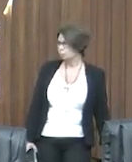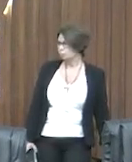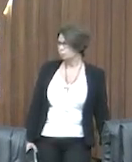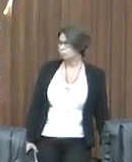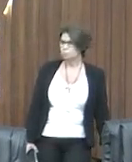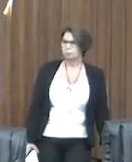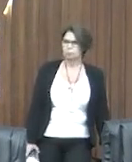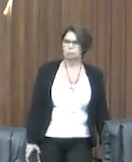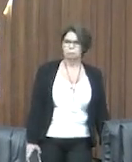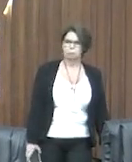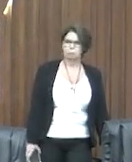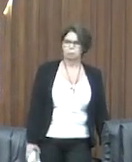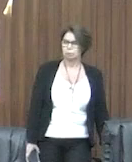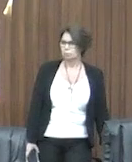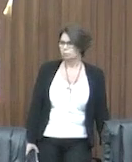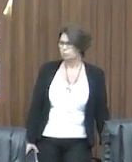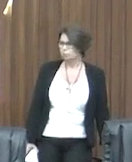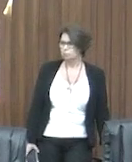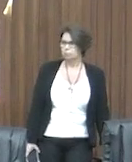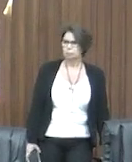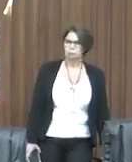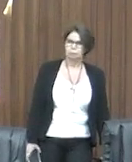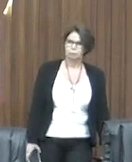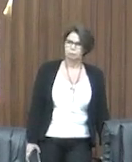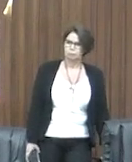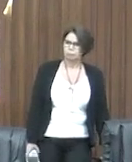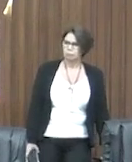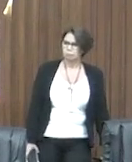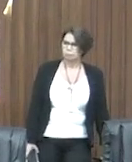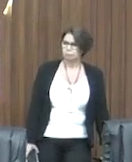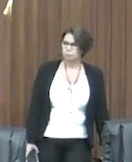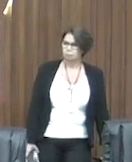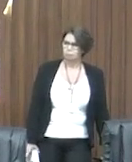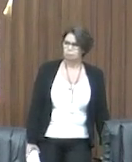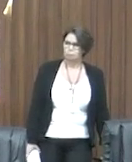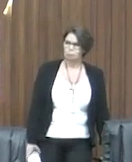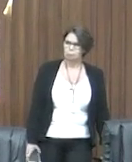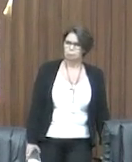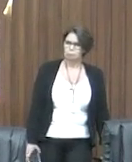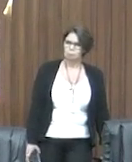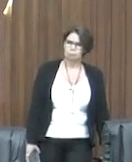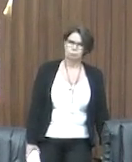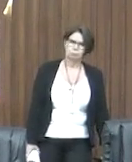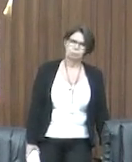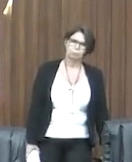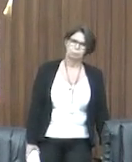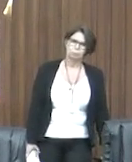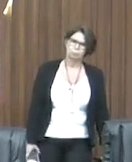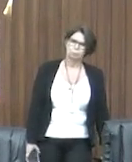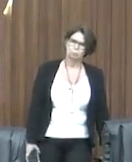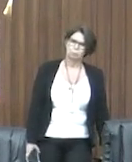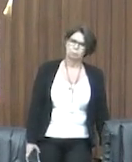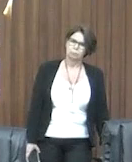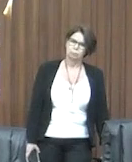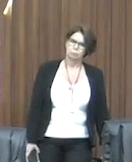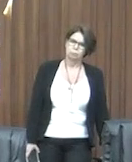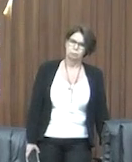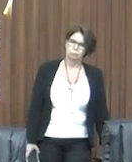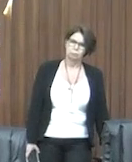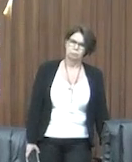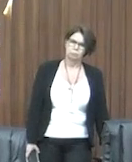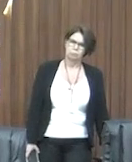minutos. Quinto partido, Avante, pelo tempo de 20 minutos. Sexto partido, Republicanos, pelo tempo de 10 minutos.